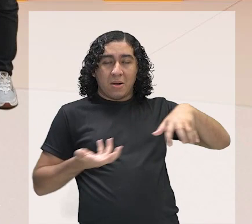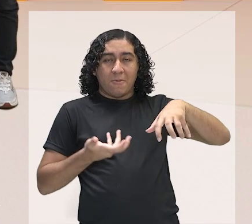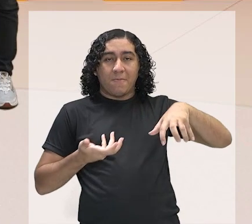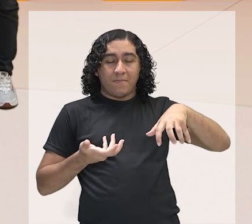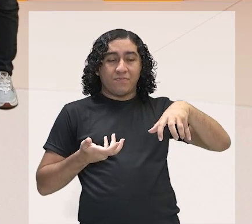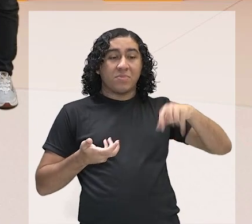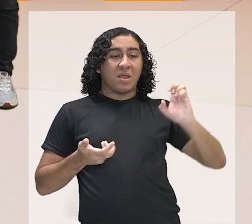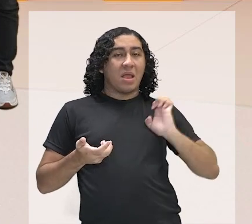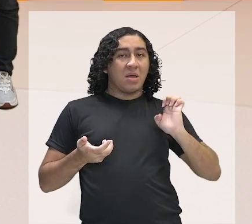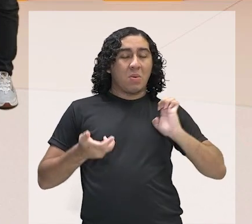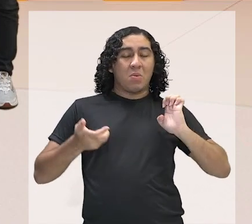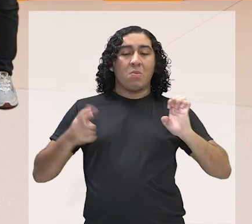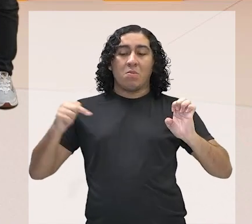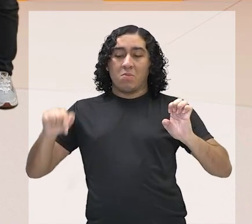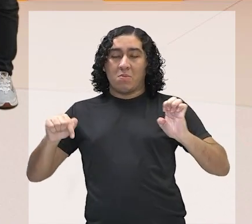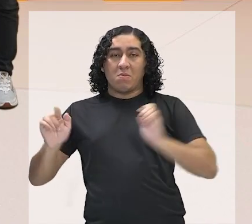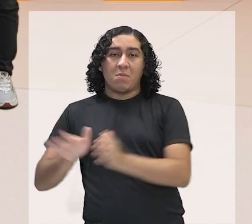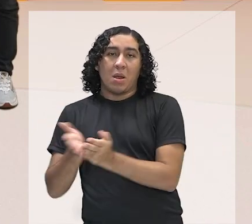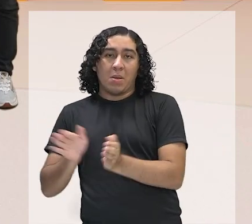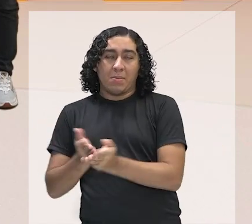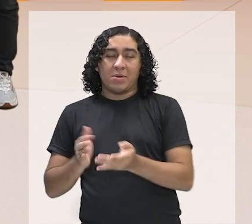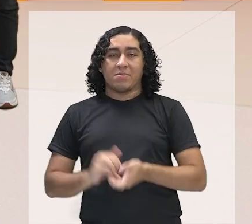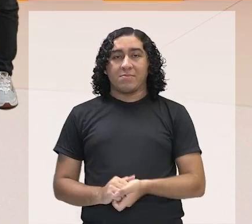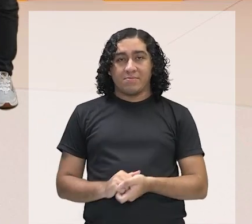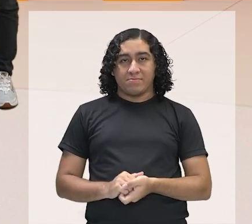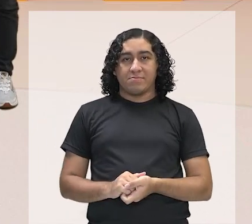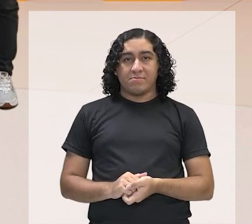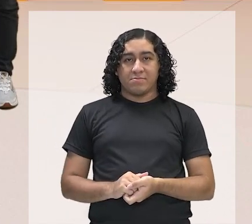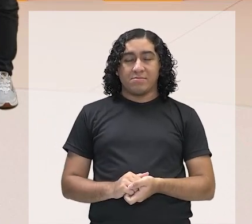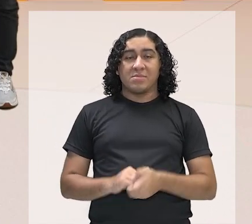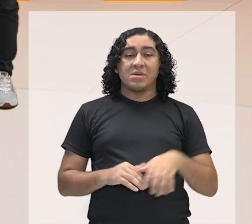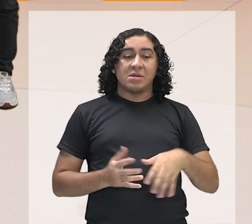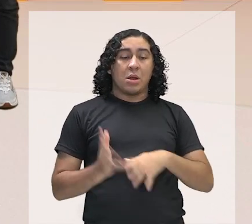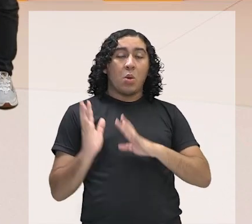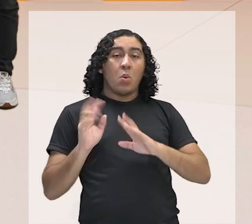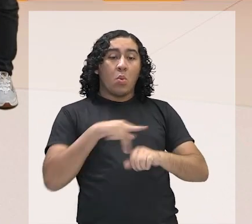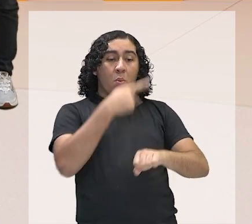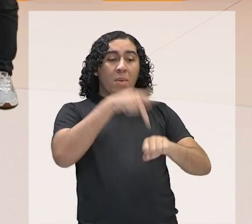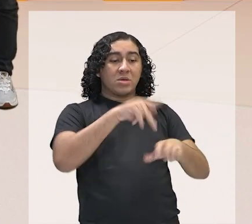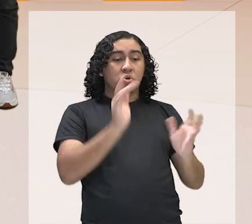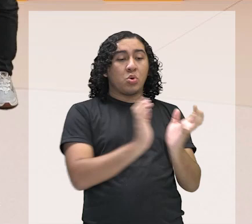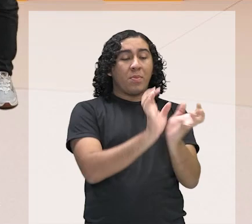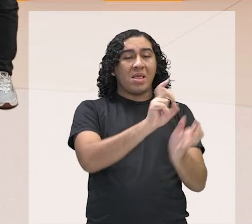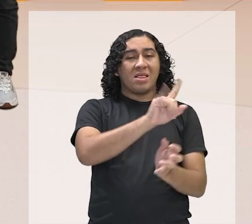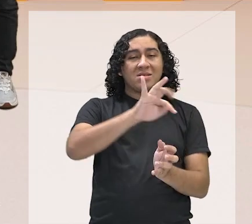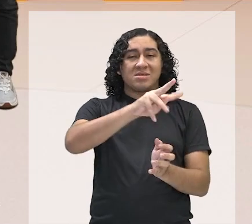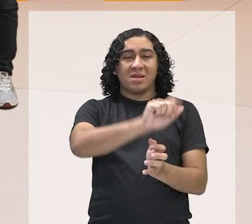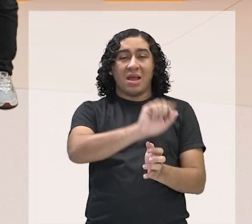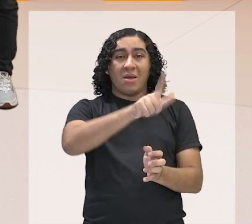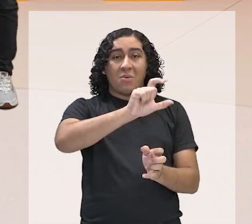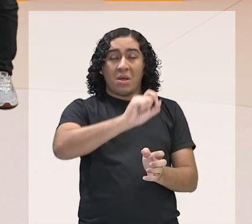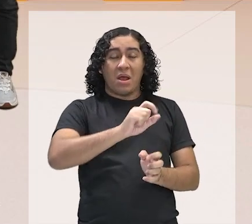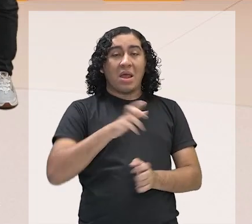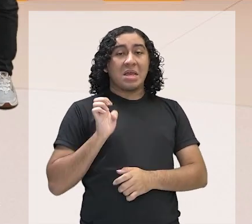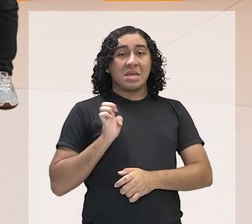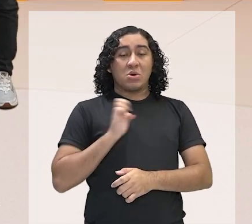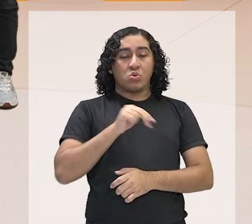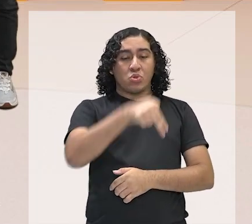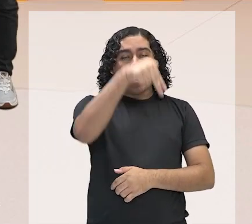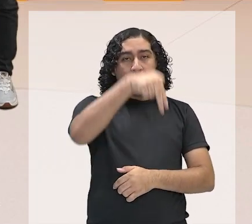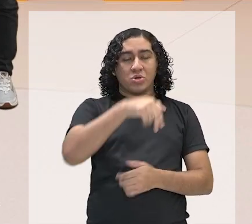ainda era muito utilizada. Então, os países zeristas eram aqueles países do norte, os mais ricos. E os